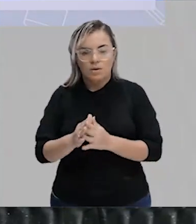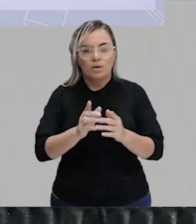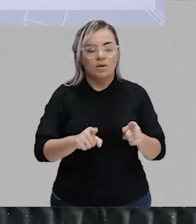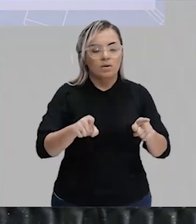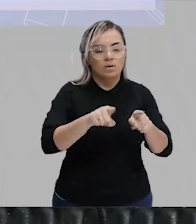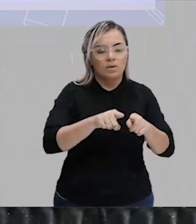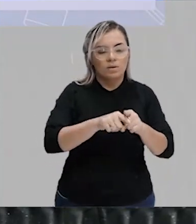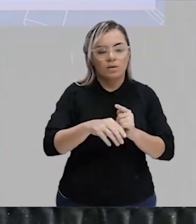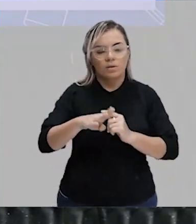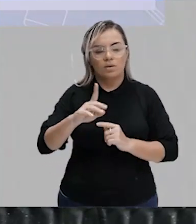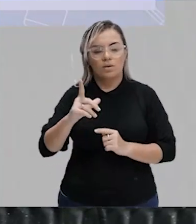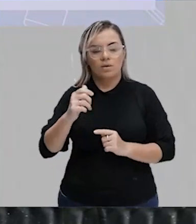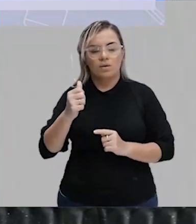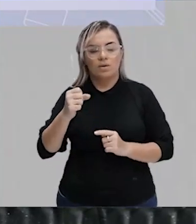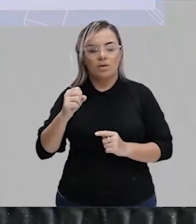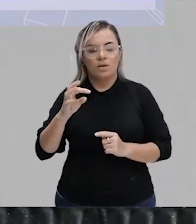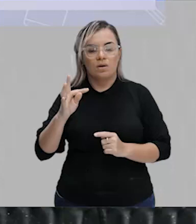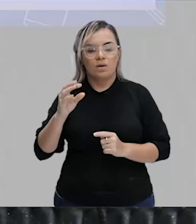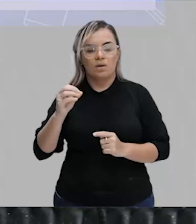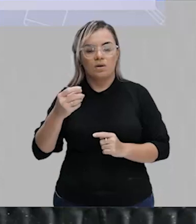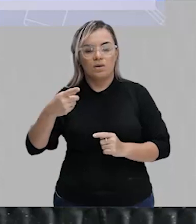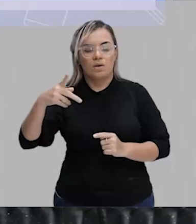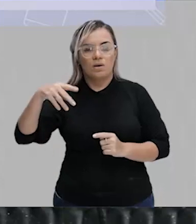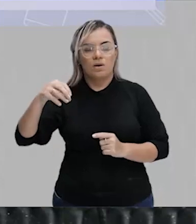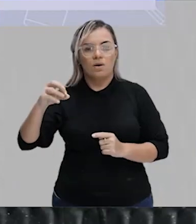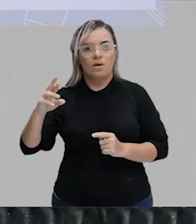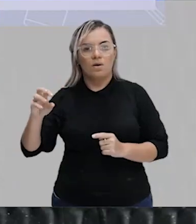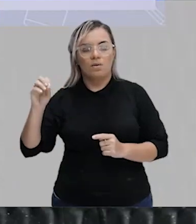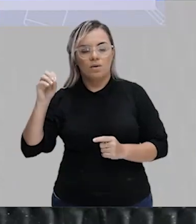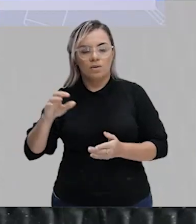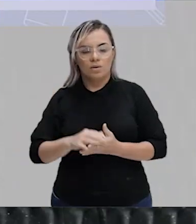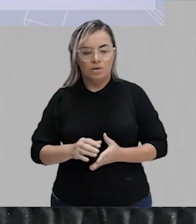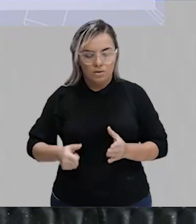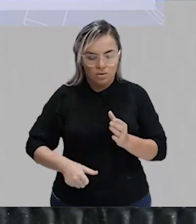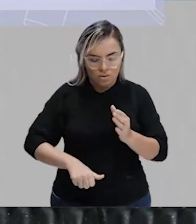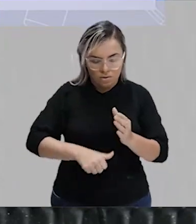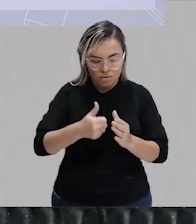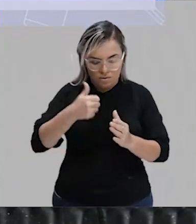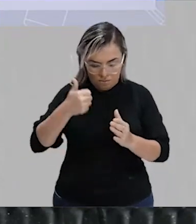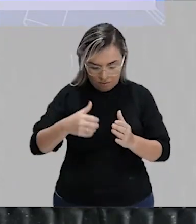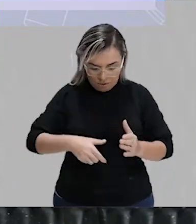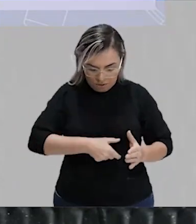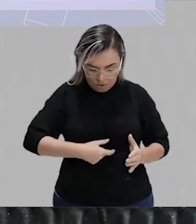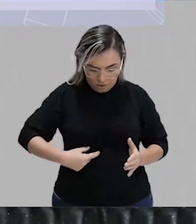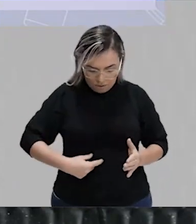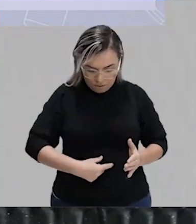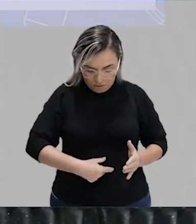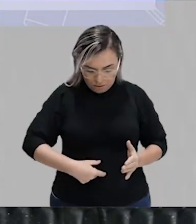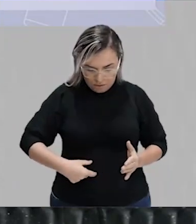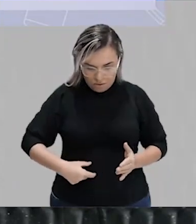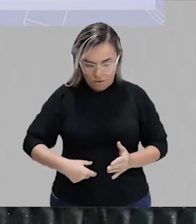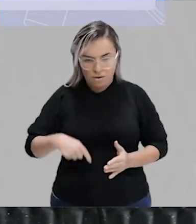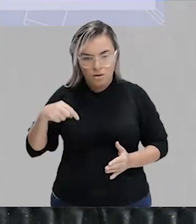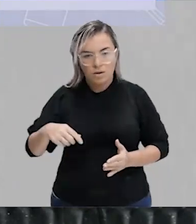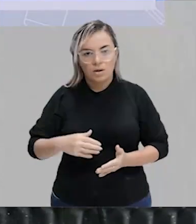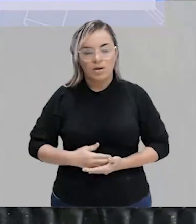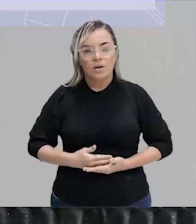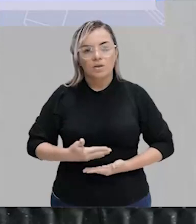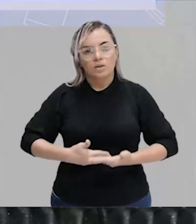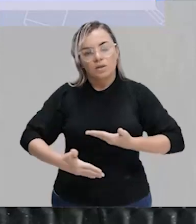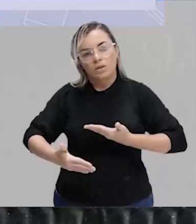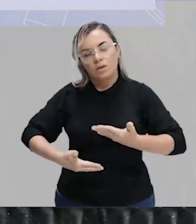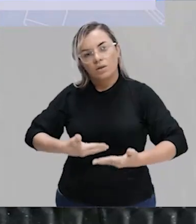de comunicação entre o arquêntero, que é o intestino primitivo, com o ambiente externo, tá? Então,